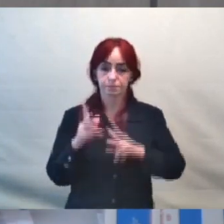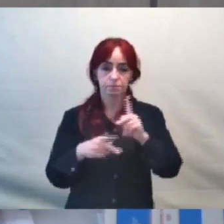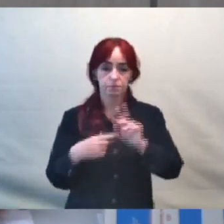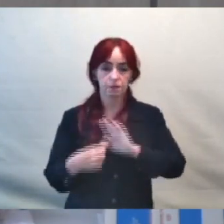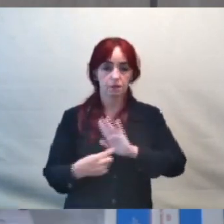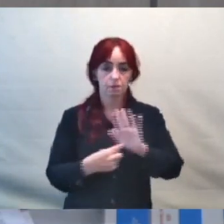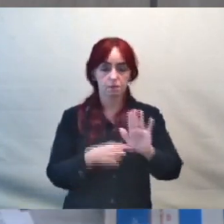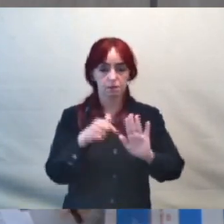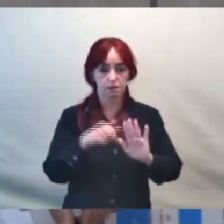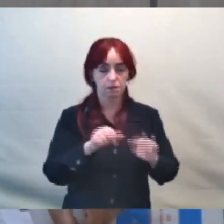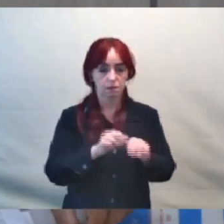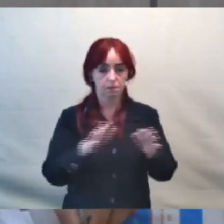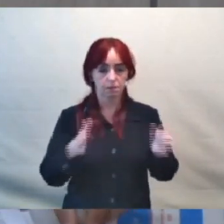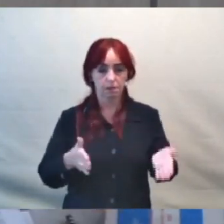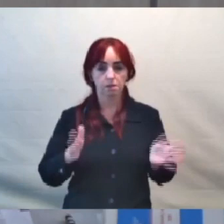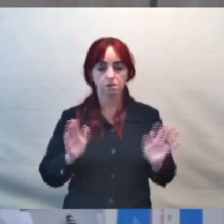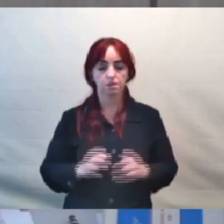mesa.